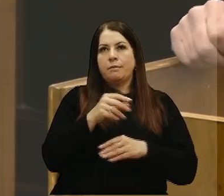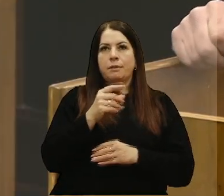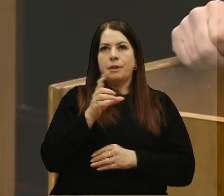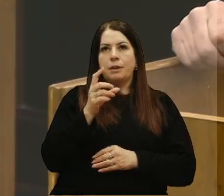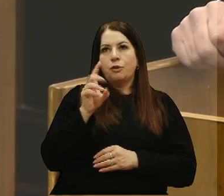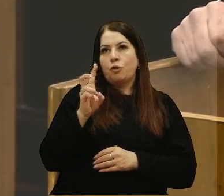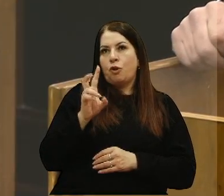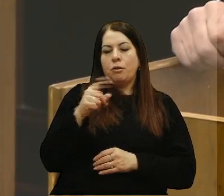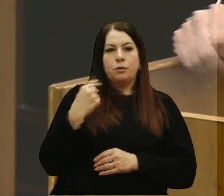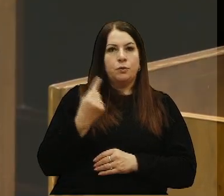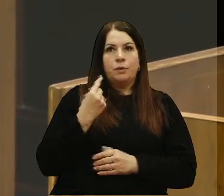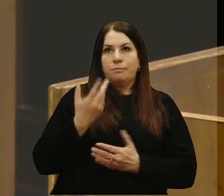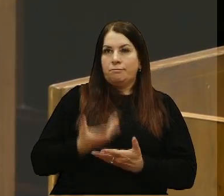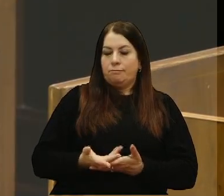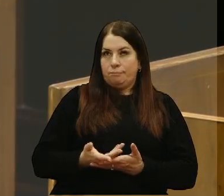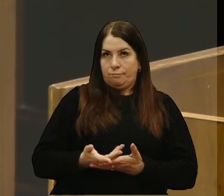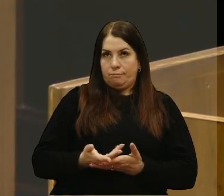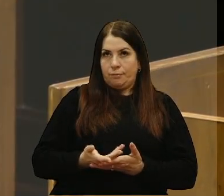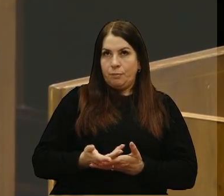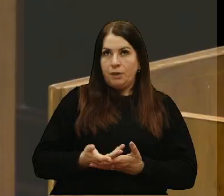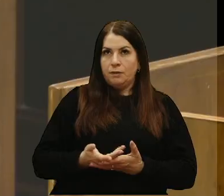sozinho.